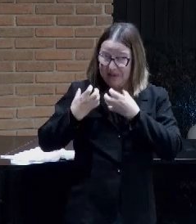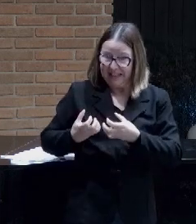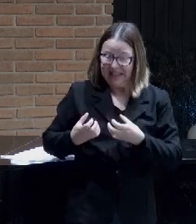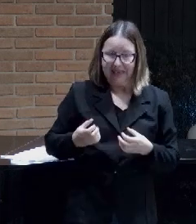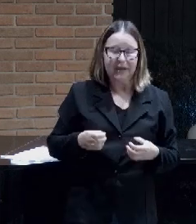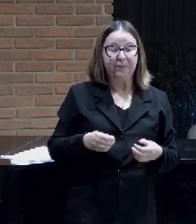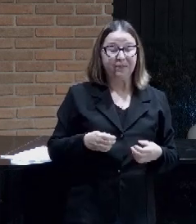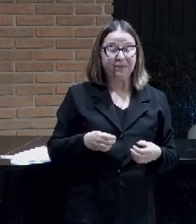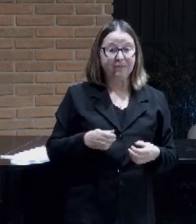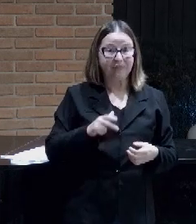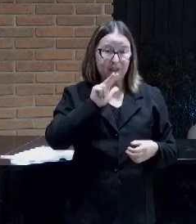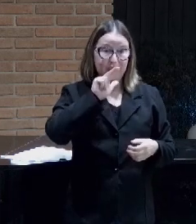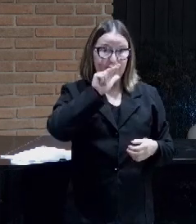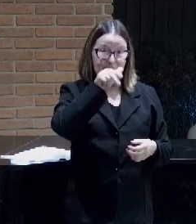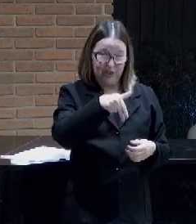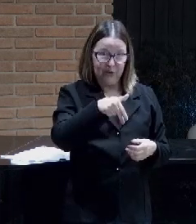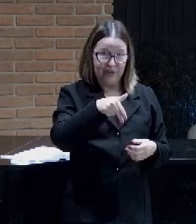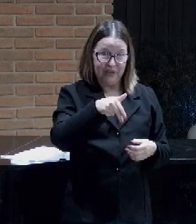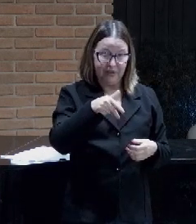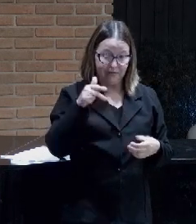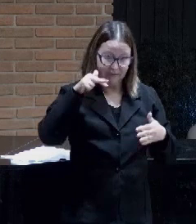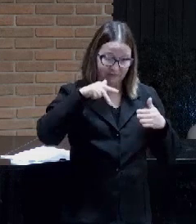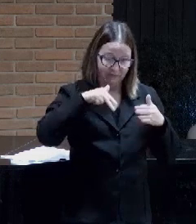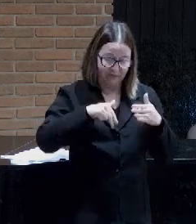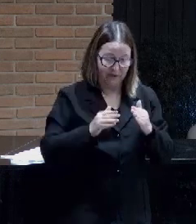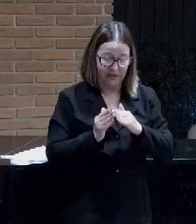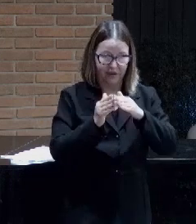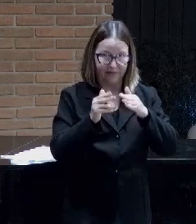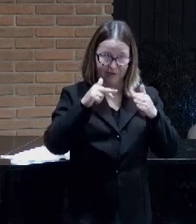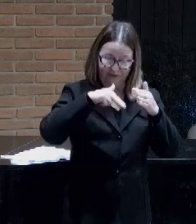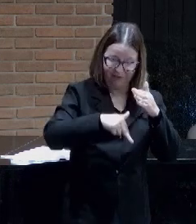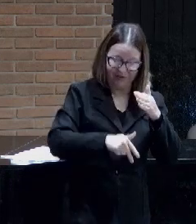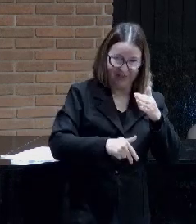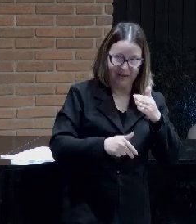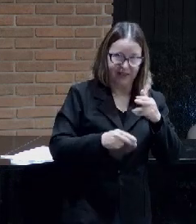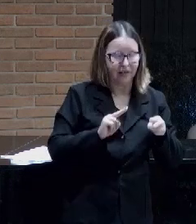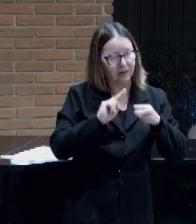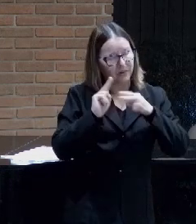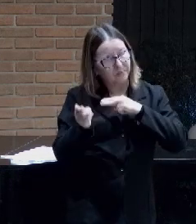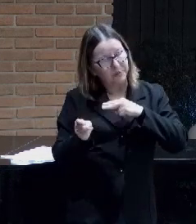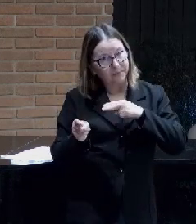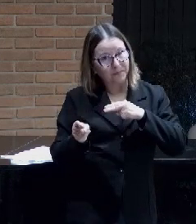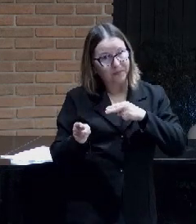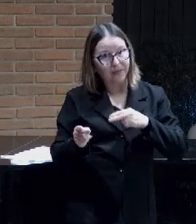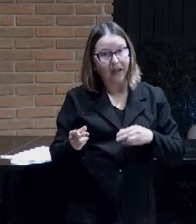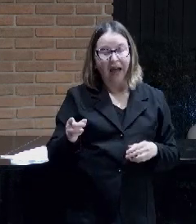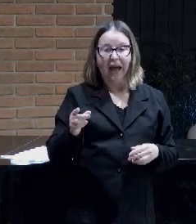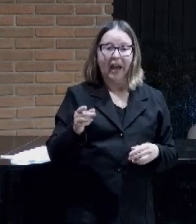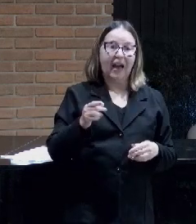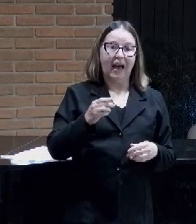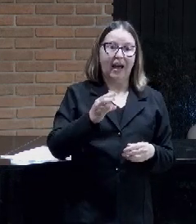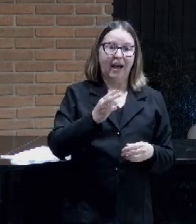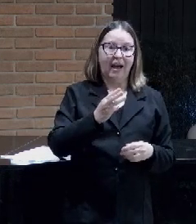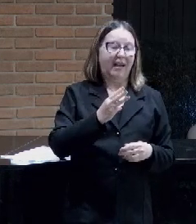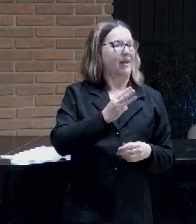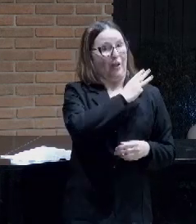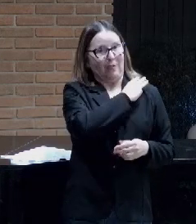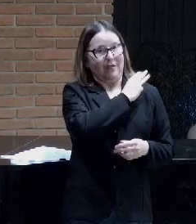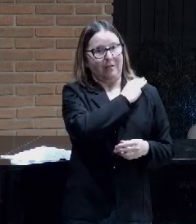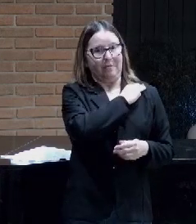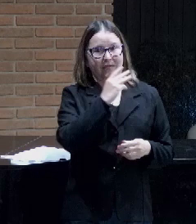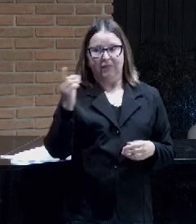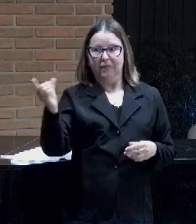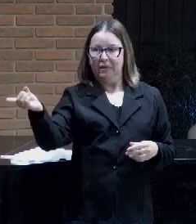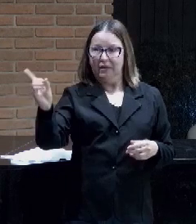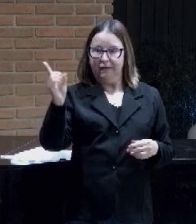havia se deitado, e dormia profundamente. O capitão do navio se aproximou de Jonas e lhe disse, o que está acontecendo com você?